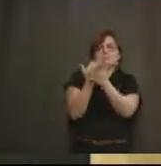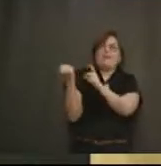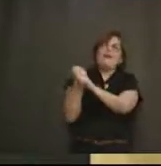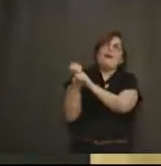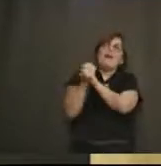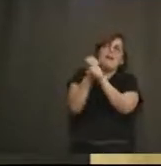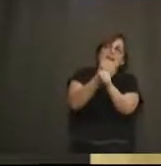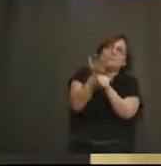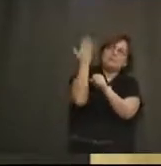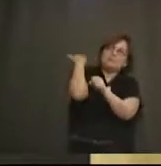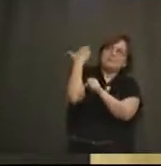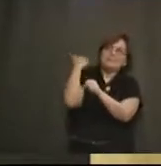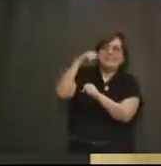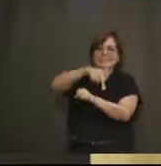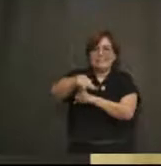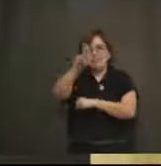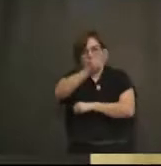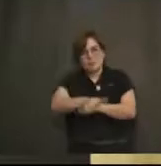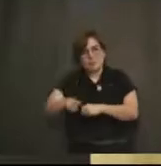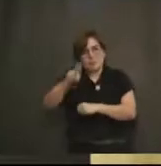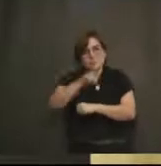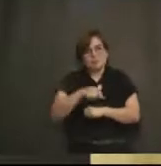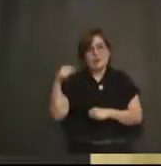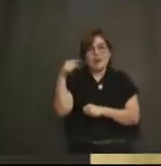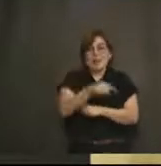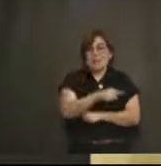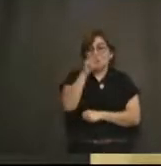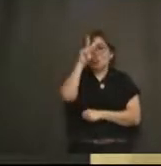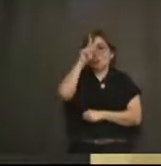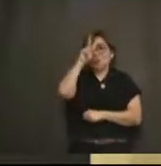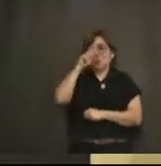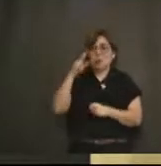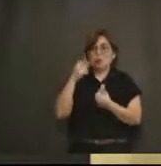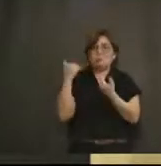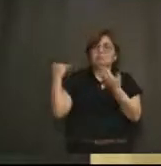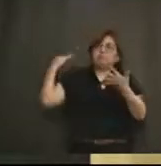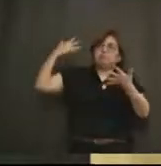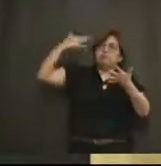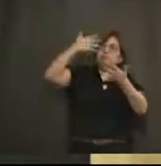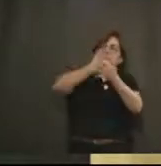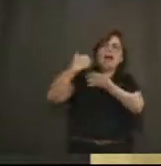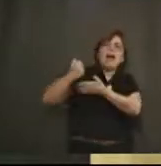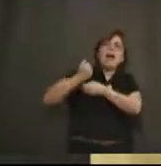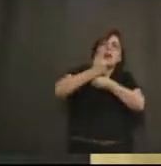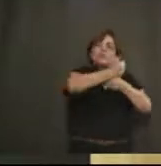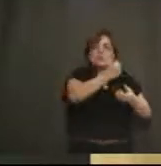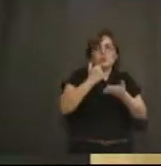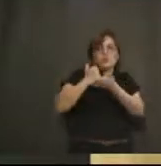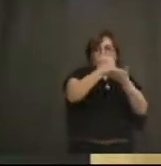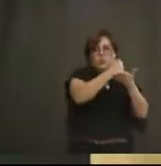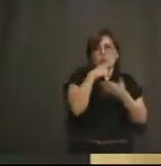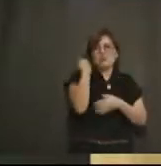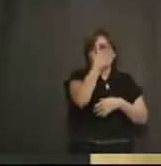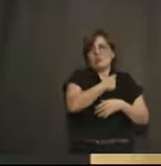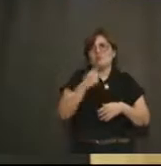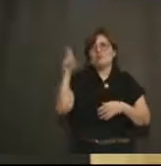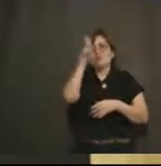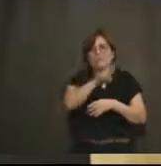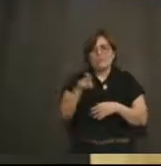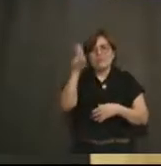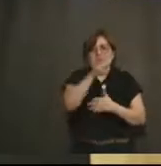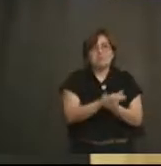e uma pessoa que tem uma história longa de contribuição com a universidade. Aliás,